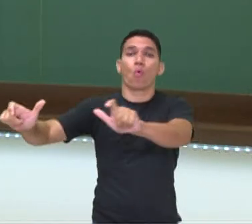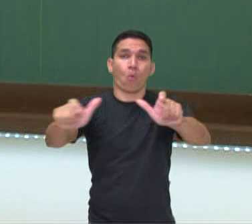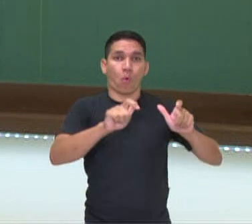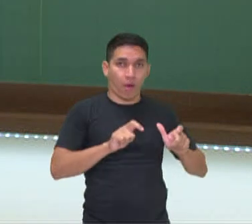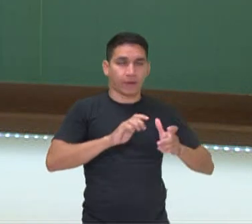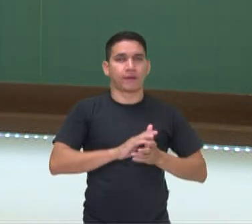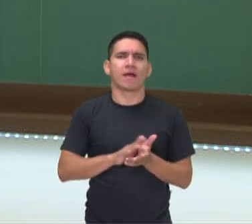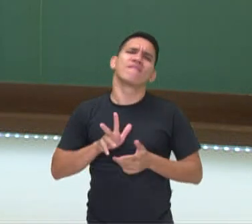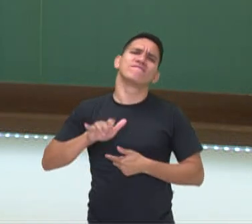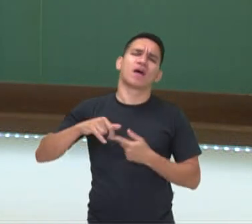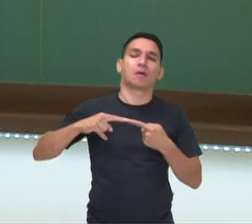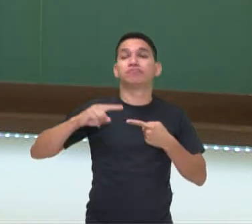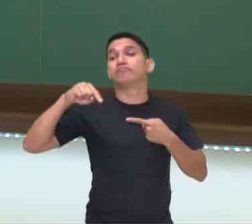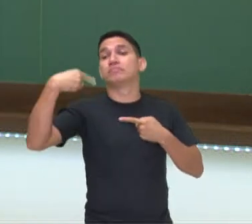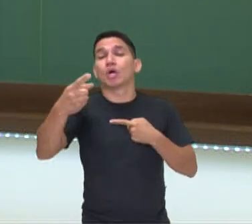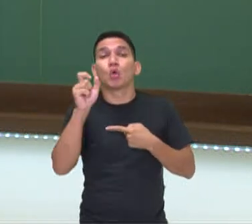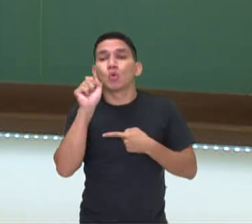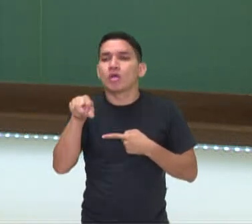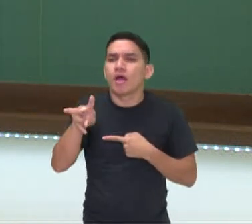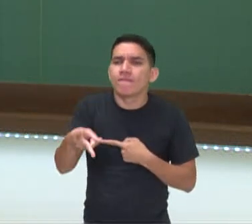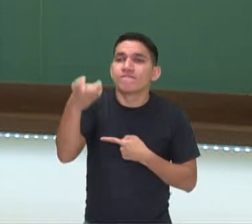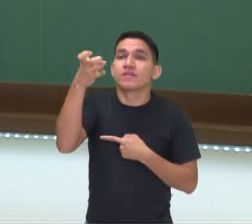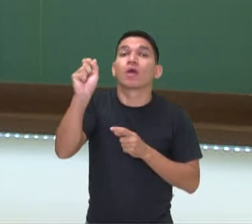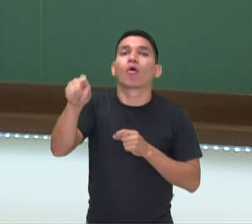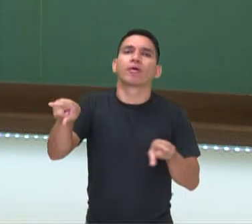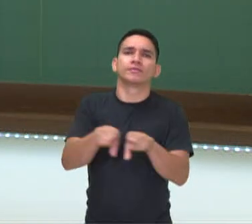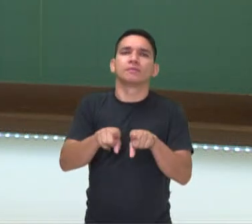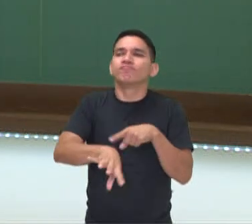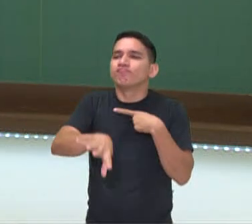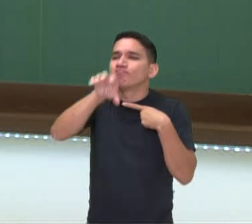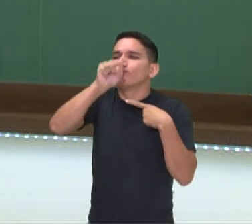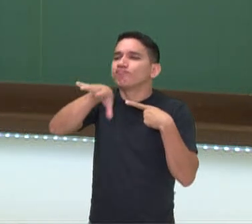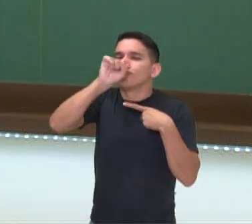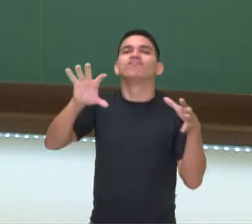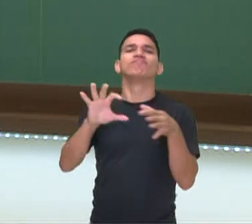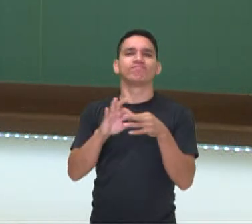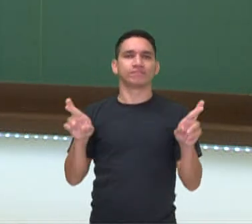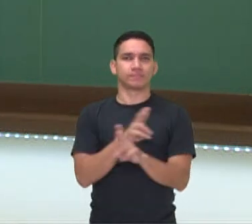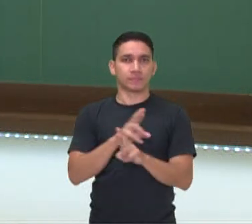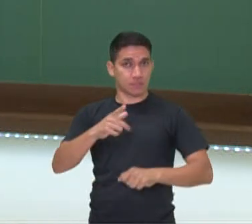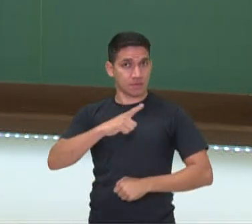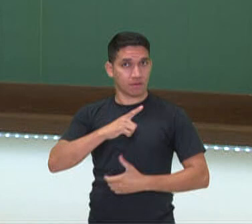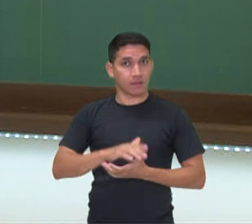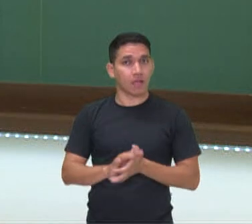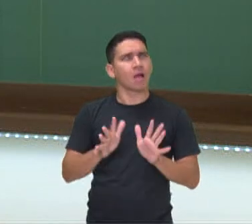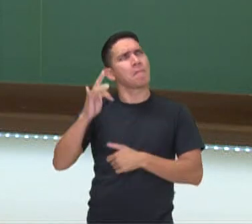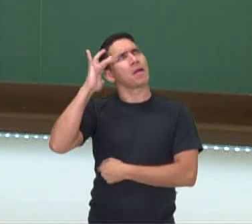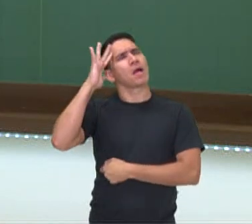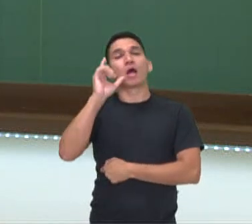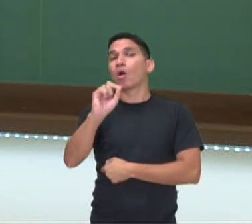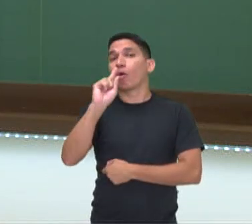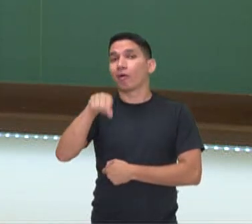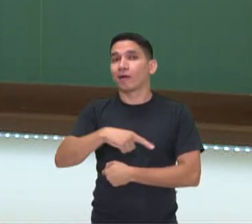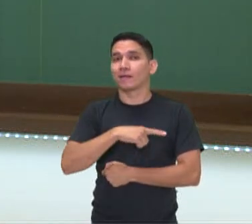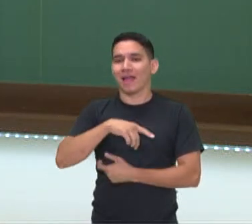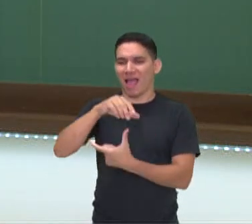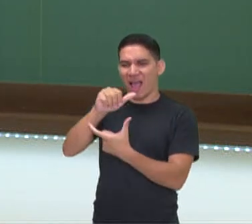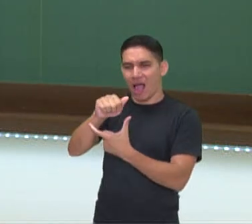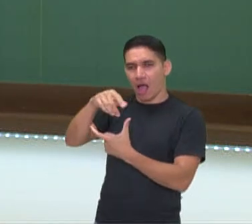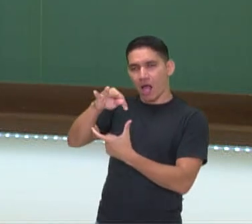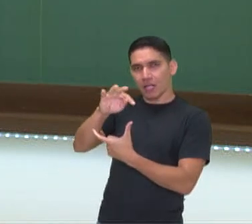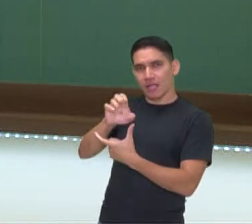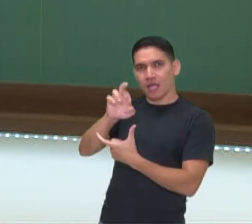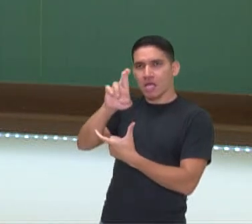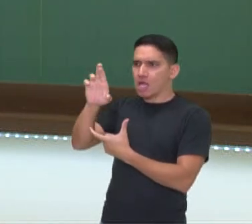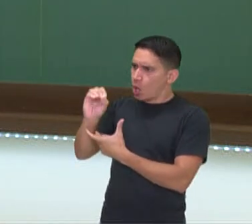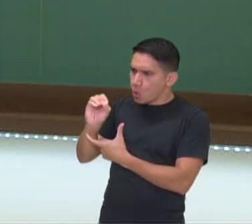além daquilo que nós vemos, e os cheiros também estão associados. Aí a gente pode pensar num aterro sanitário, num local